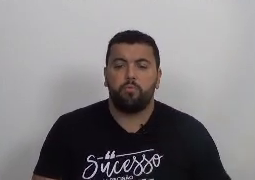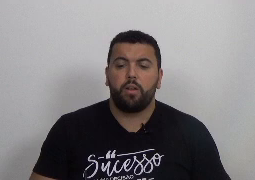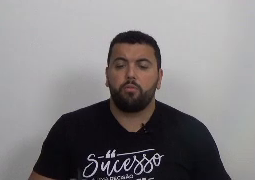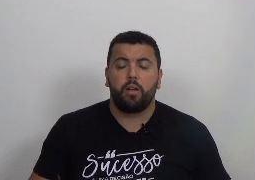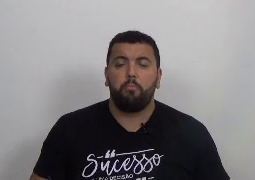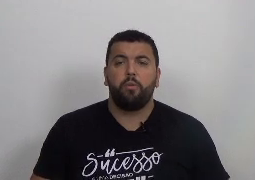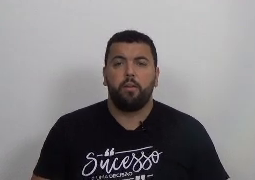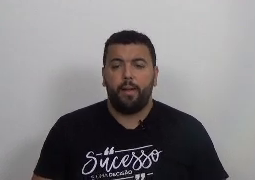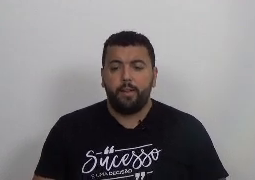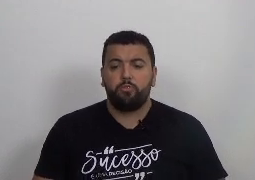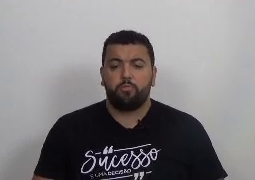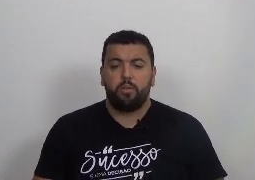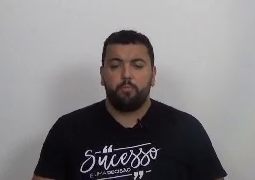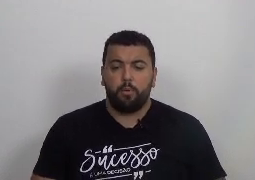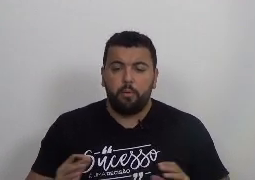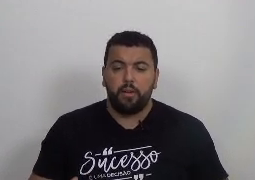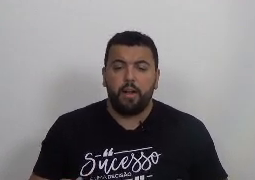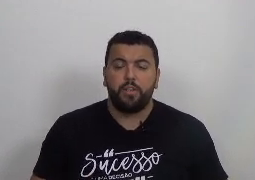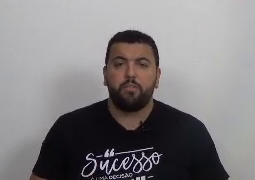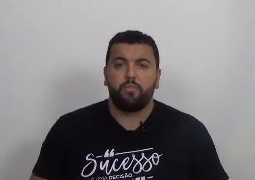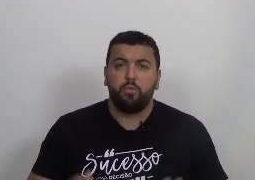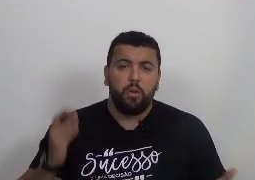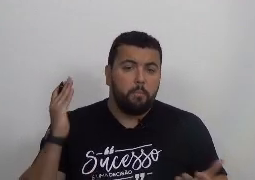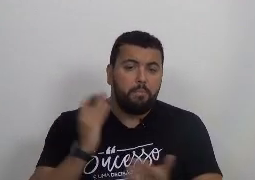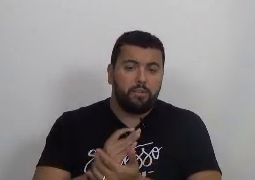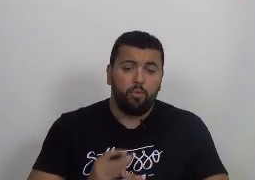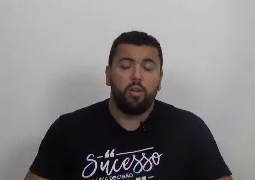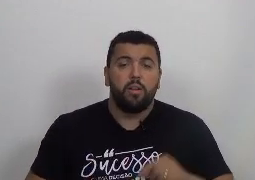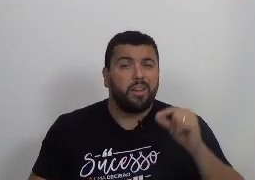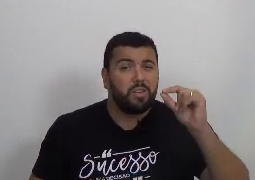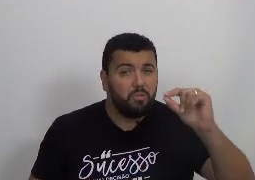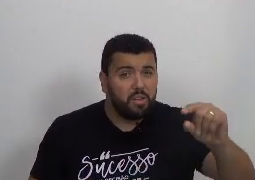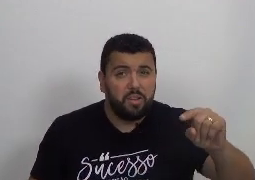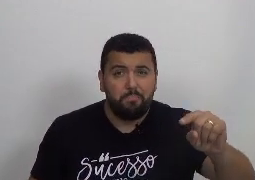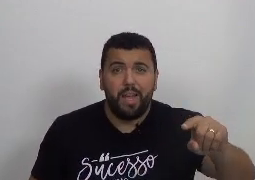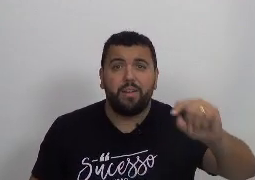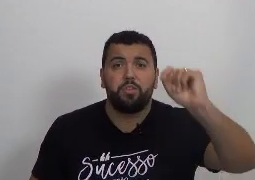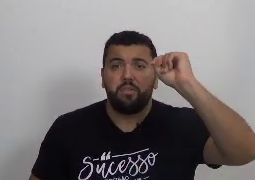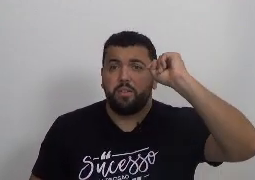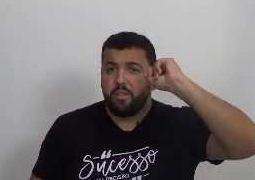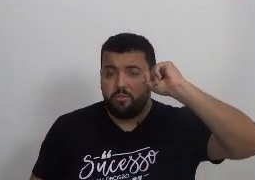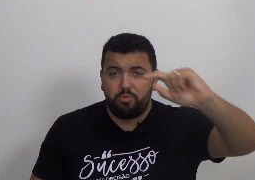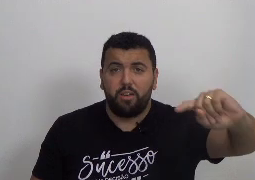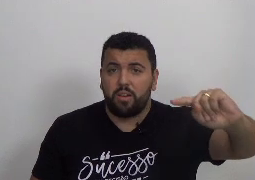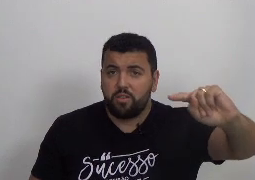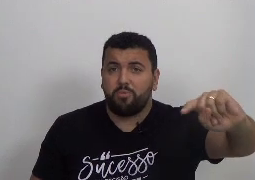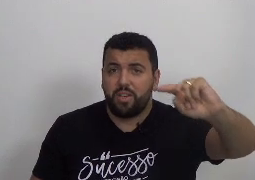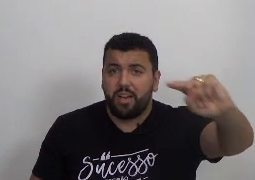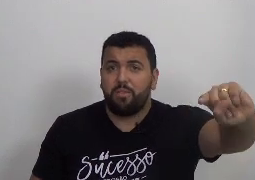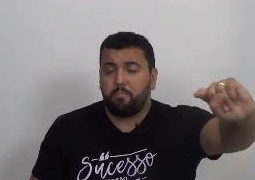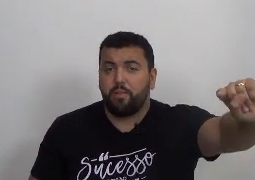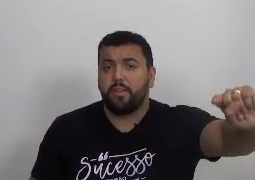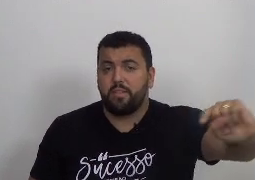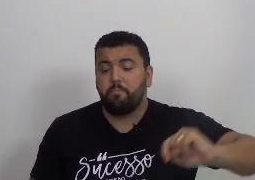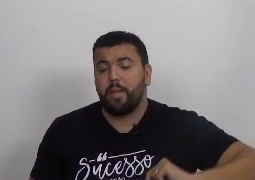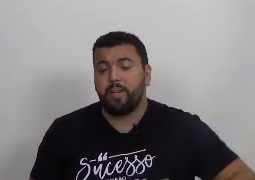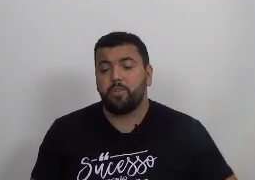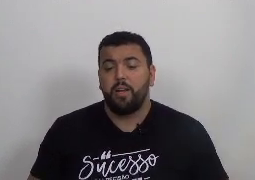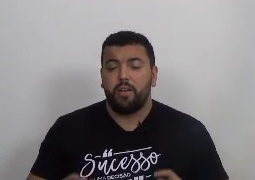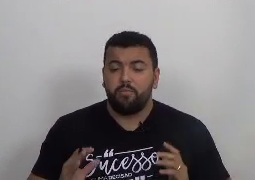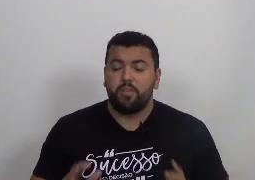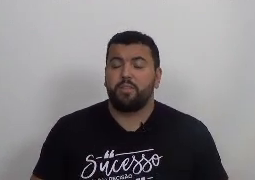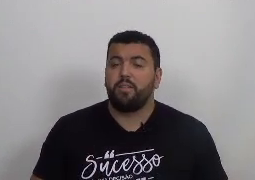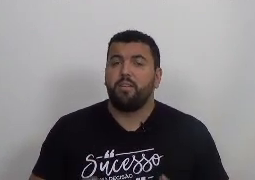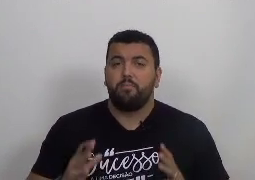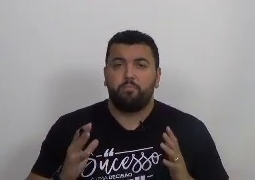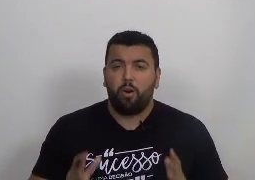início é isso probabilidades viu matou questão da ceperj isso é a pessoa clica na prova